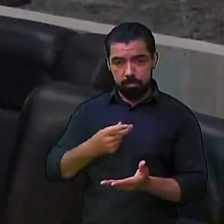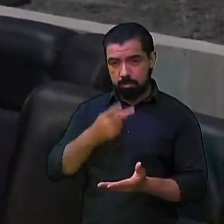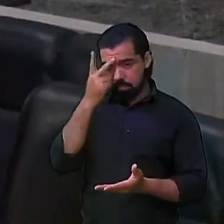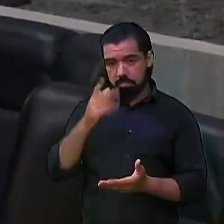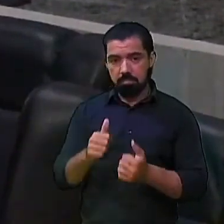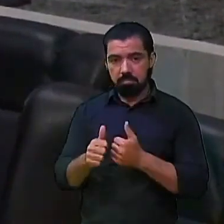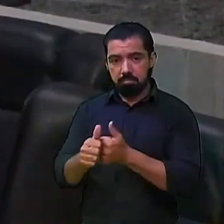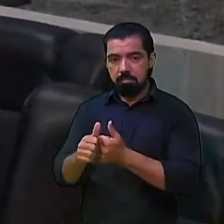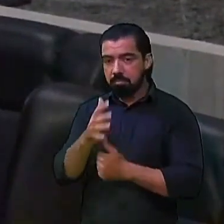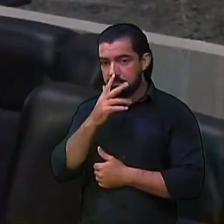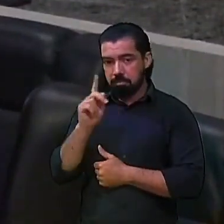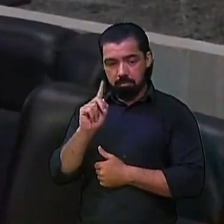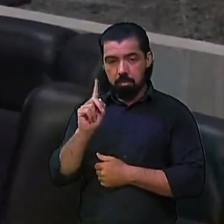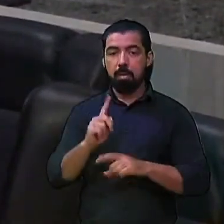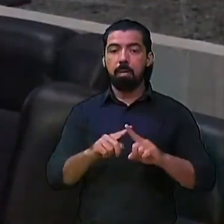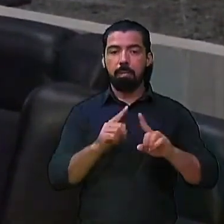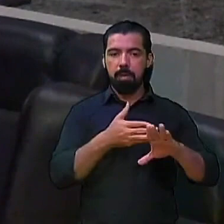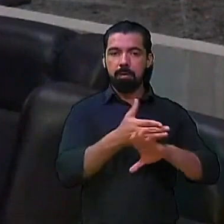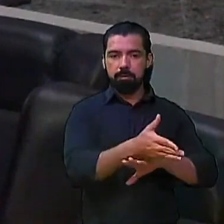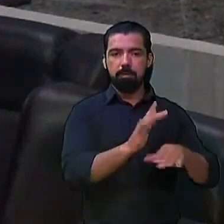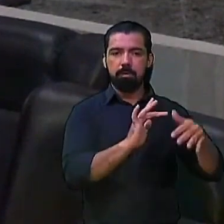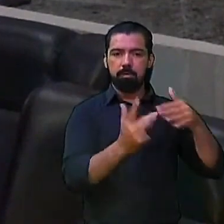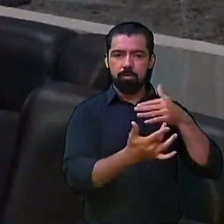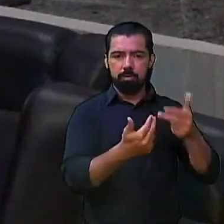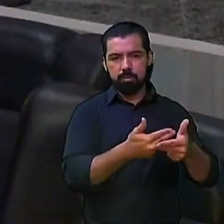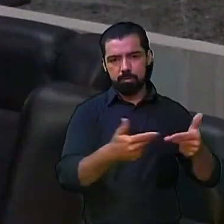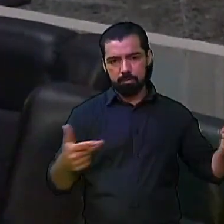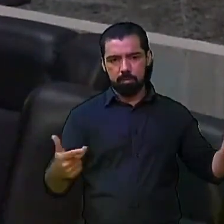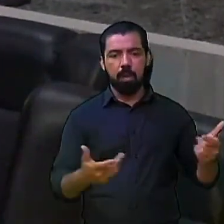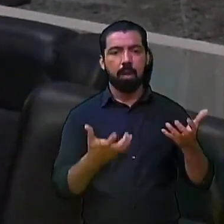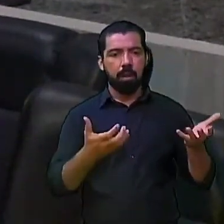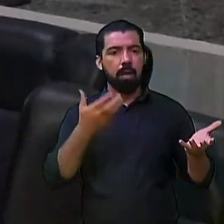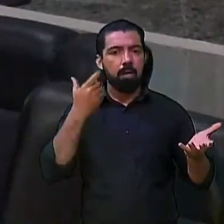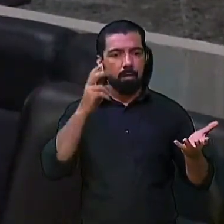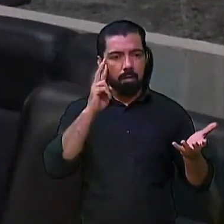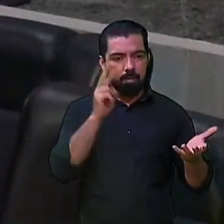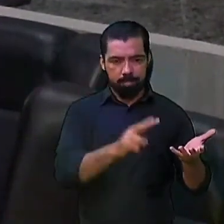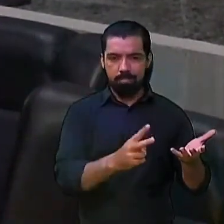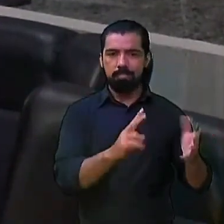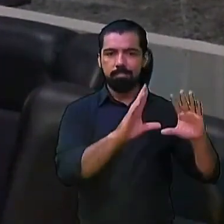não acompanham, e acompanham os blogs, acompanham a imprensa, eles querem calar a imprensa.